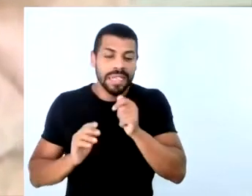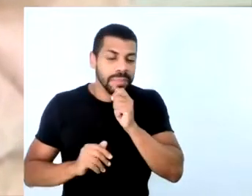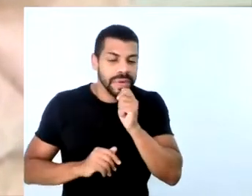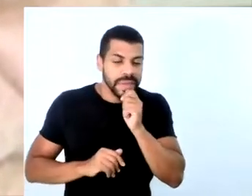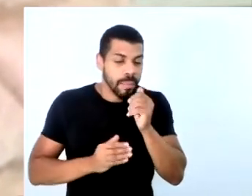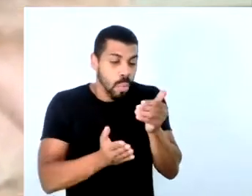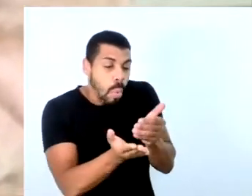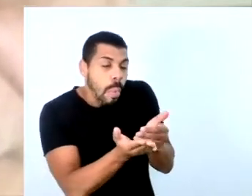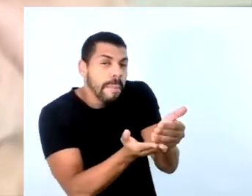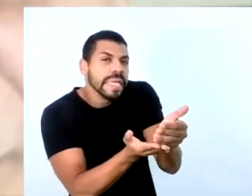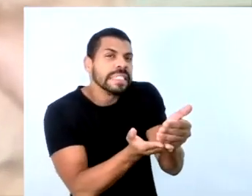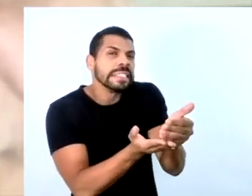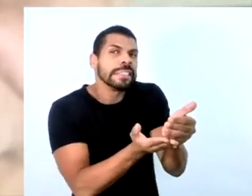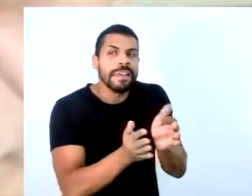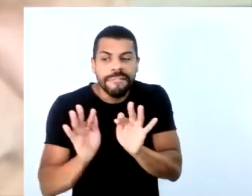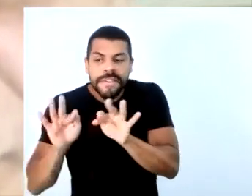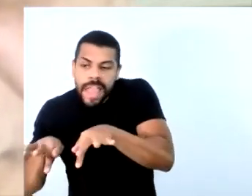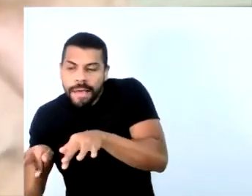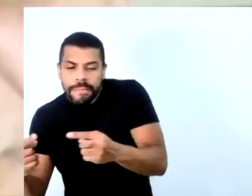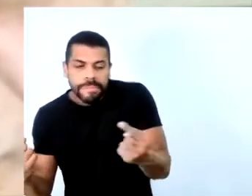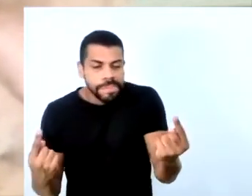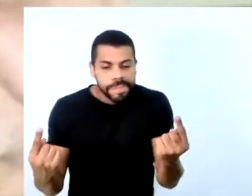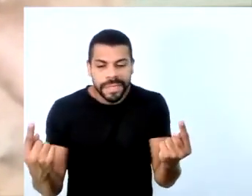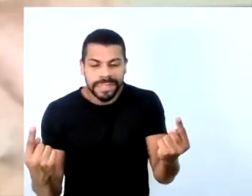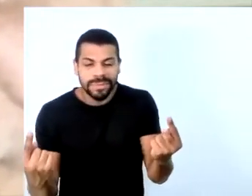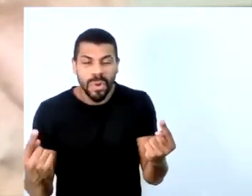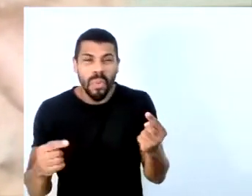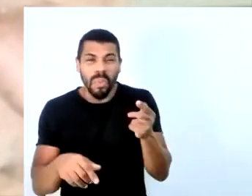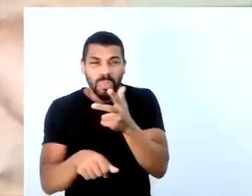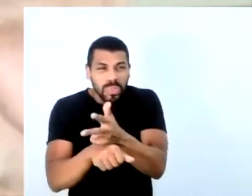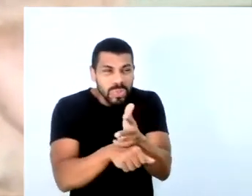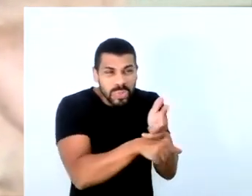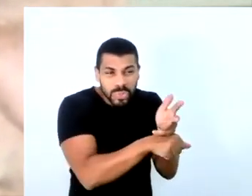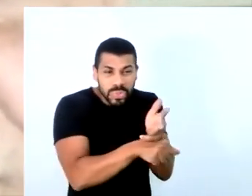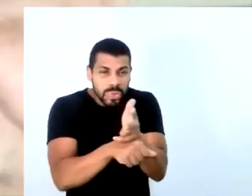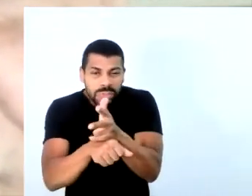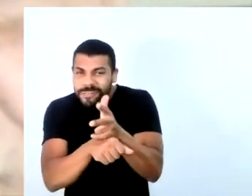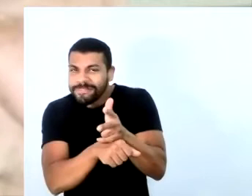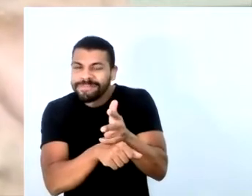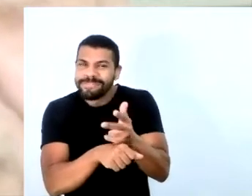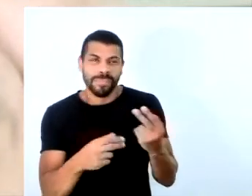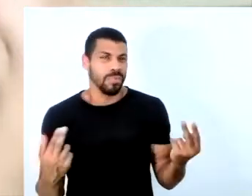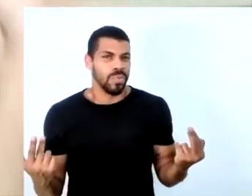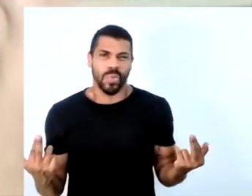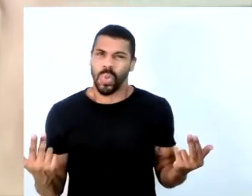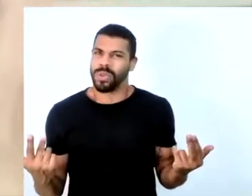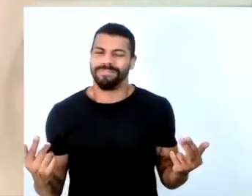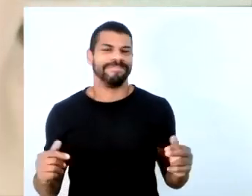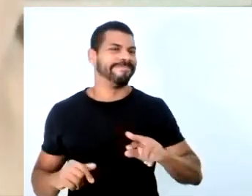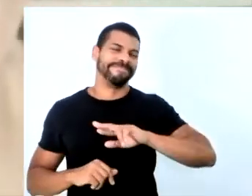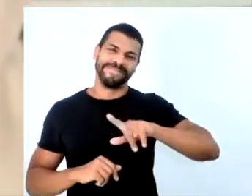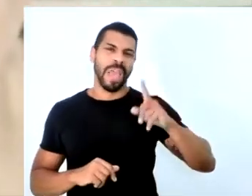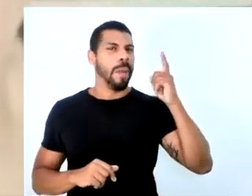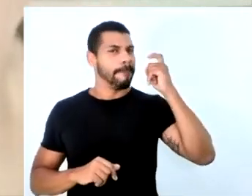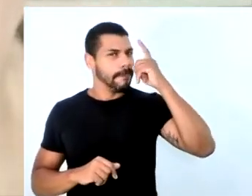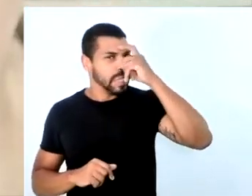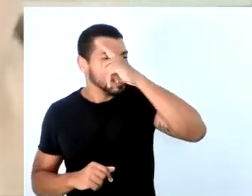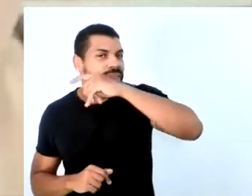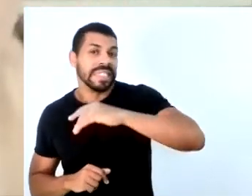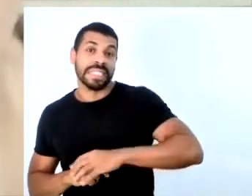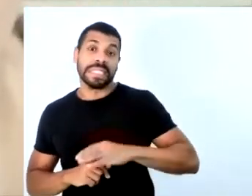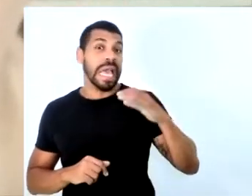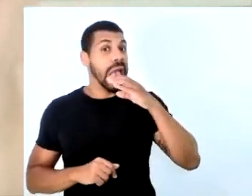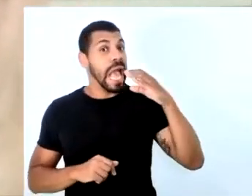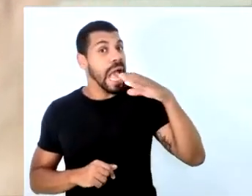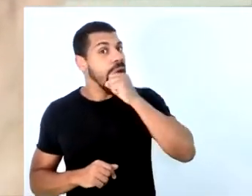de um projeto ao mesmo tempo. Mas geralmente assim, estou terminando um, começando o outro. Assim, de ficar 2 filmes, 2 coisas ao mesmo tempo,